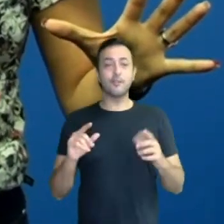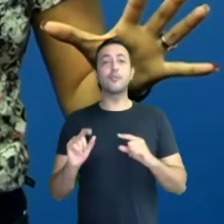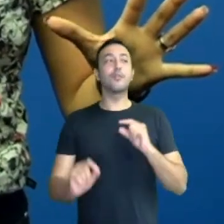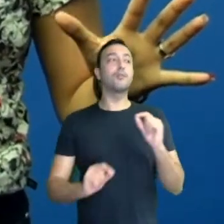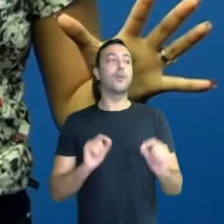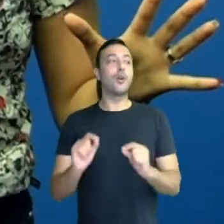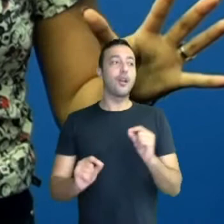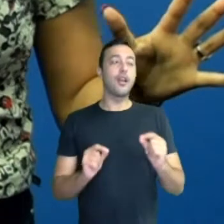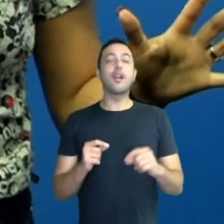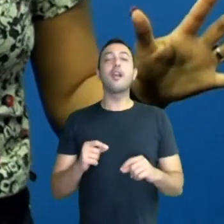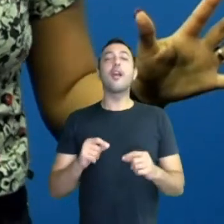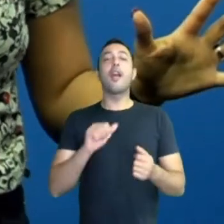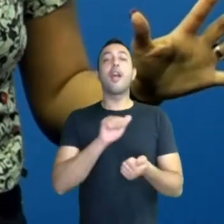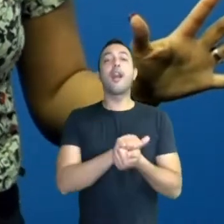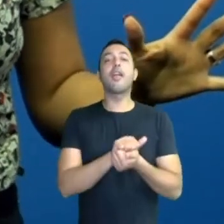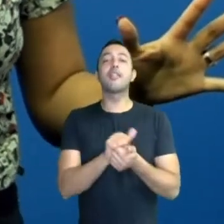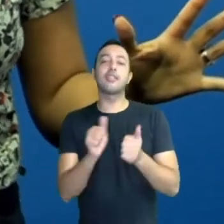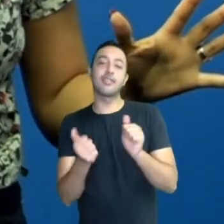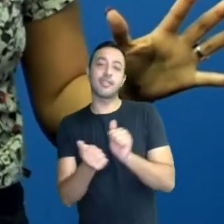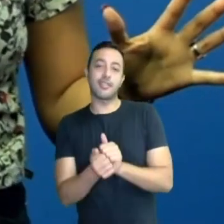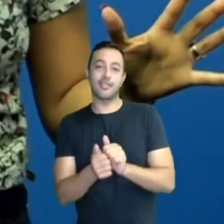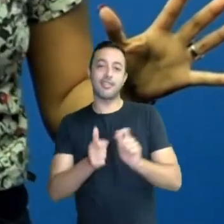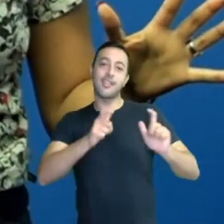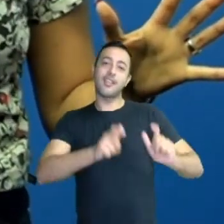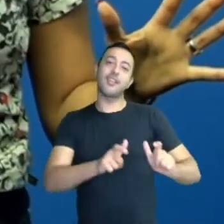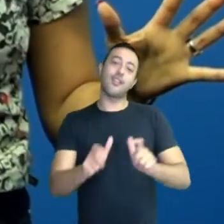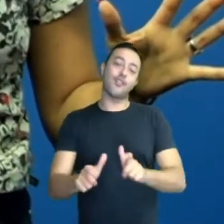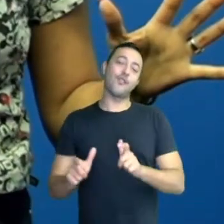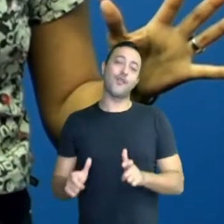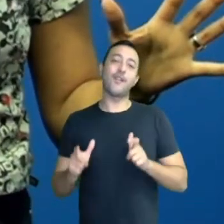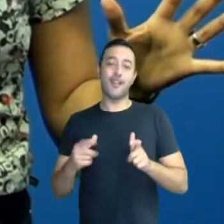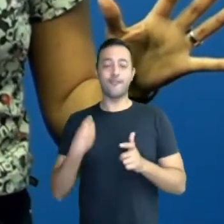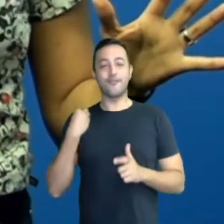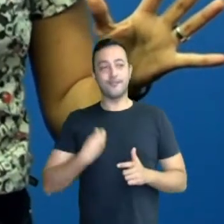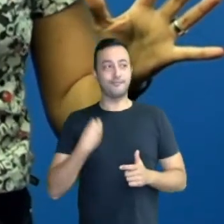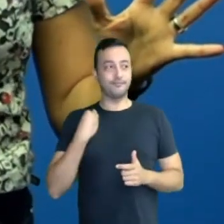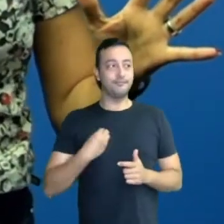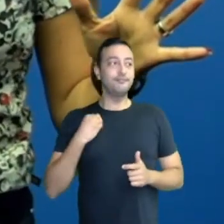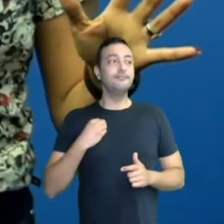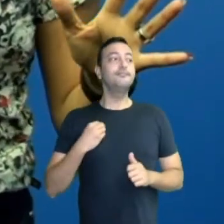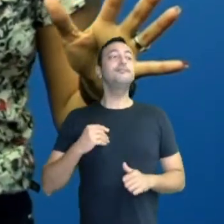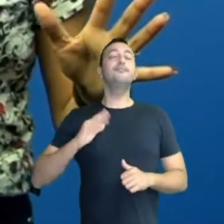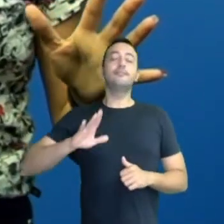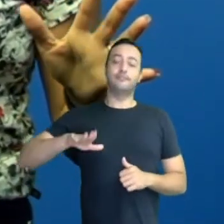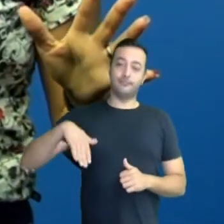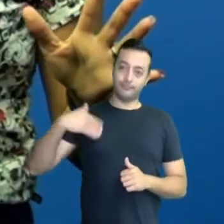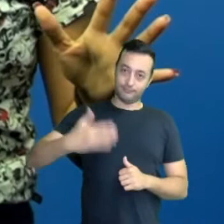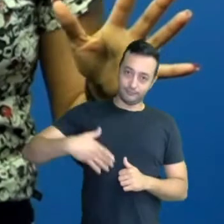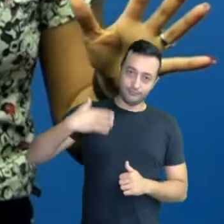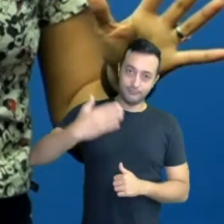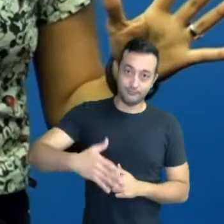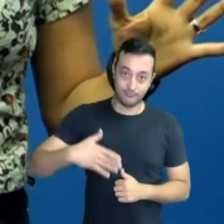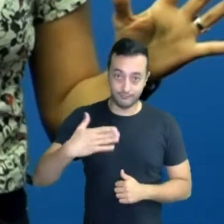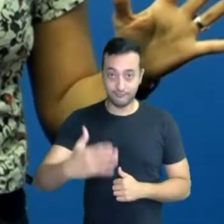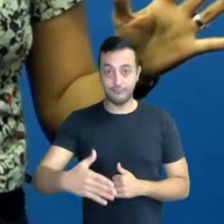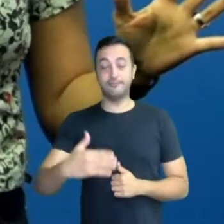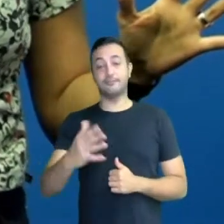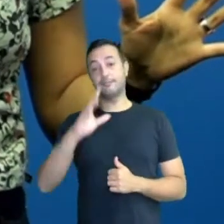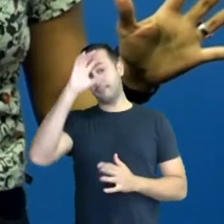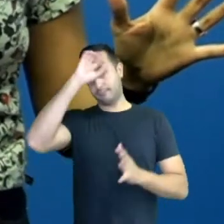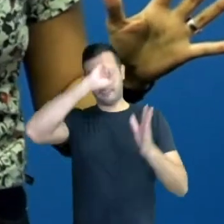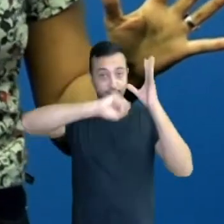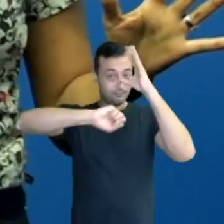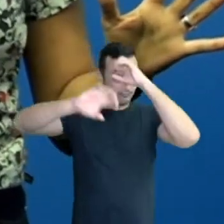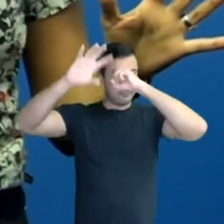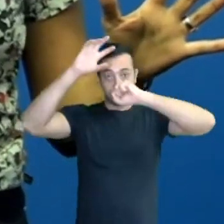porque ele está se adaptando ao espaço em que ele vai viver. E daí começa a aprender